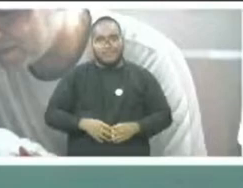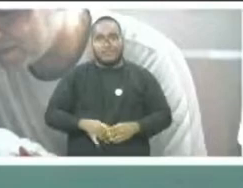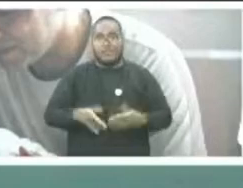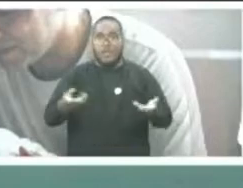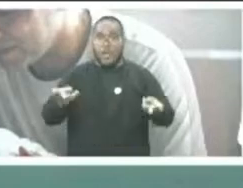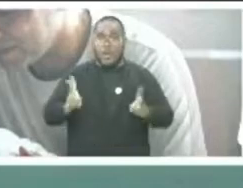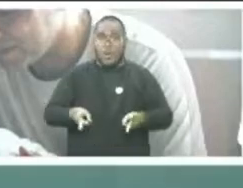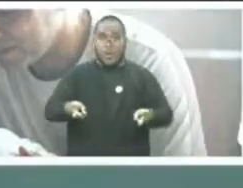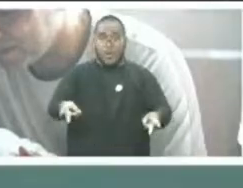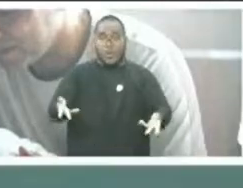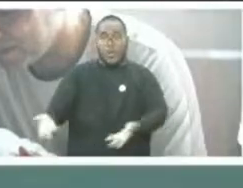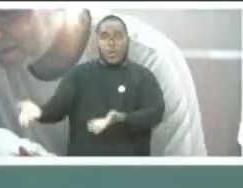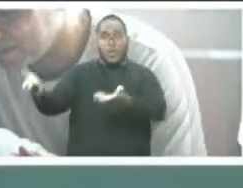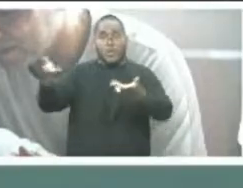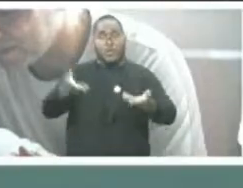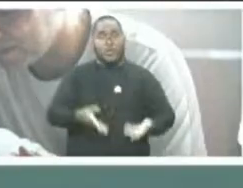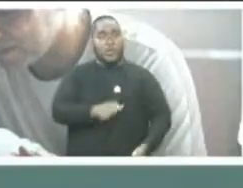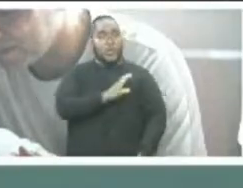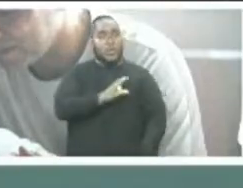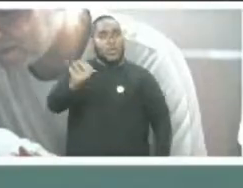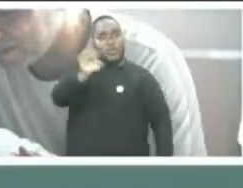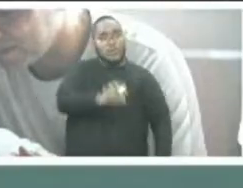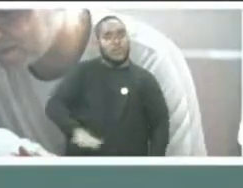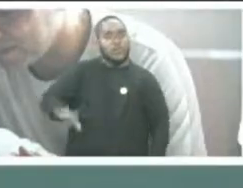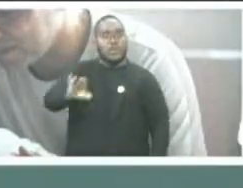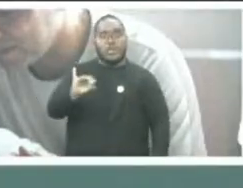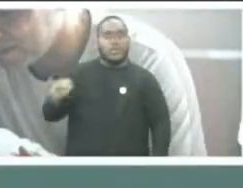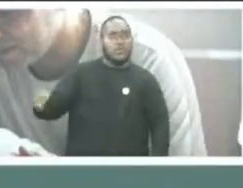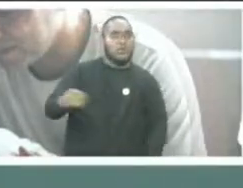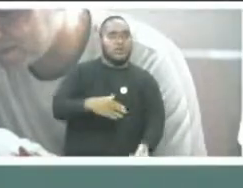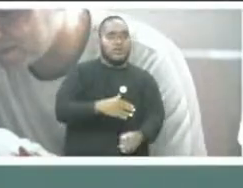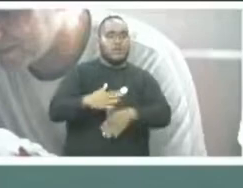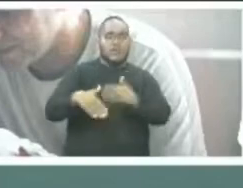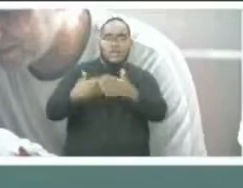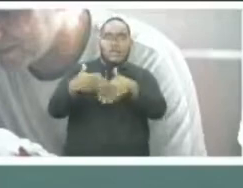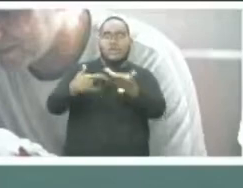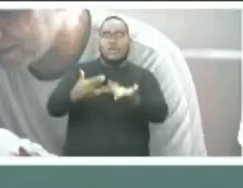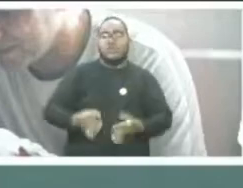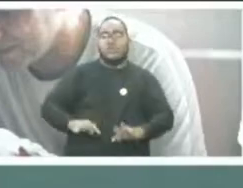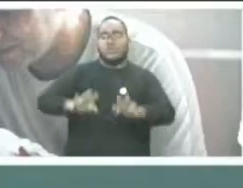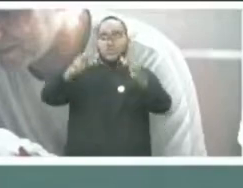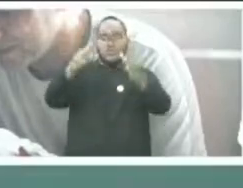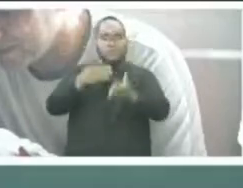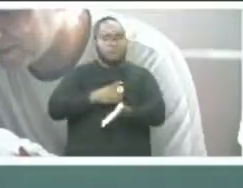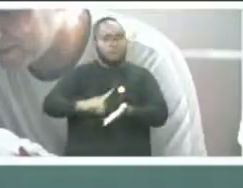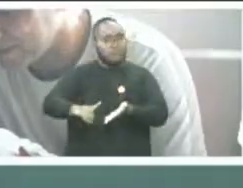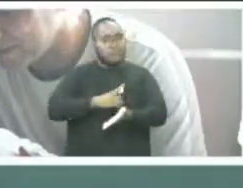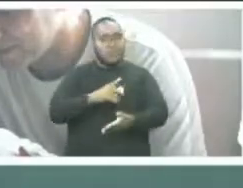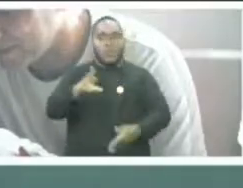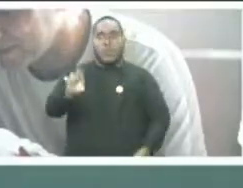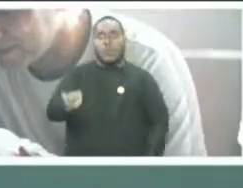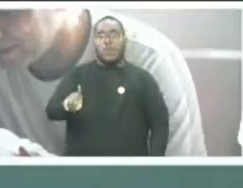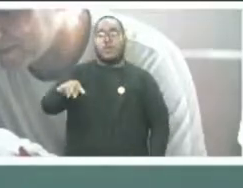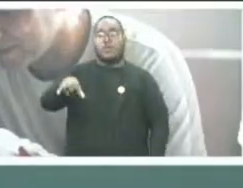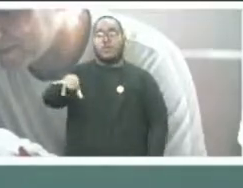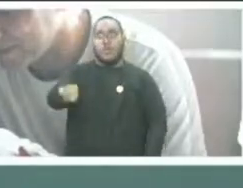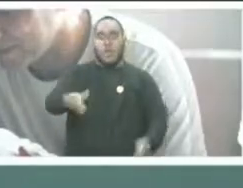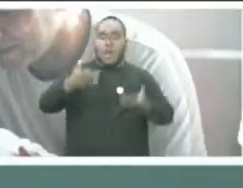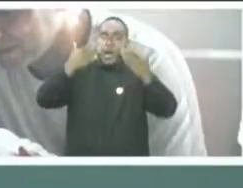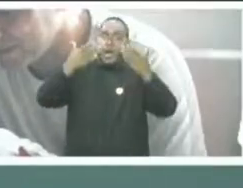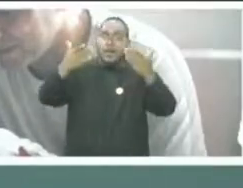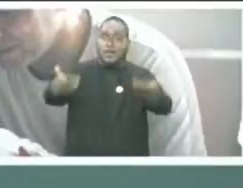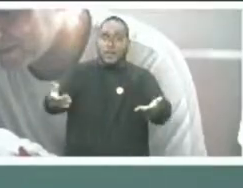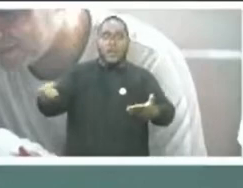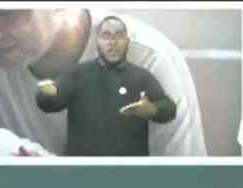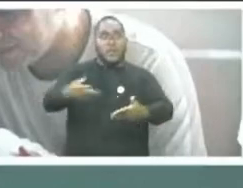nós convidamos agora o Coordenador-Geral de Inovação e Aceleração Digital na APS, Rodrigo Gaete, para apresentar as inovações